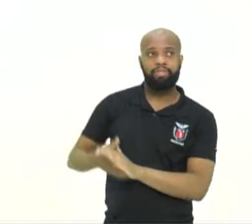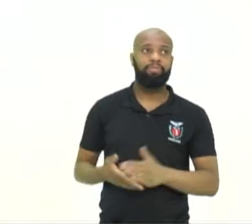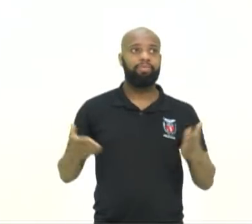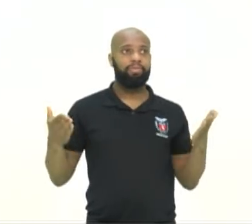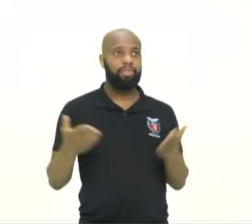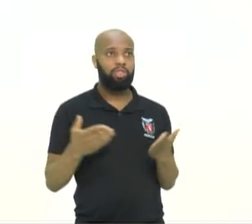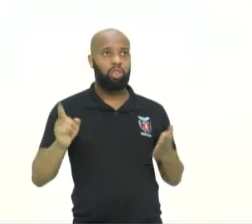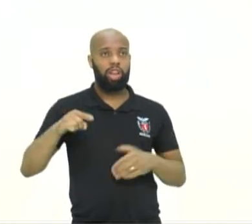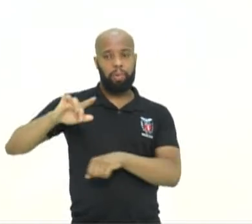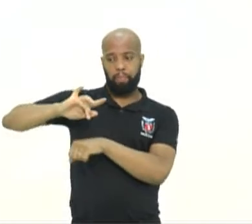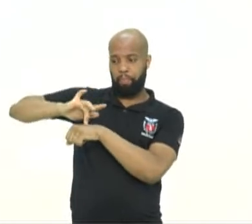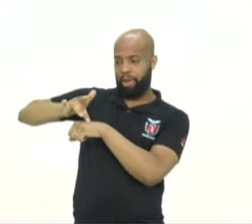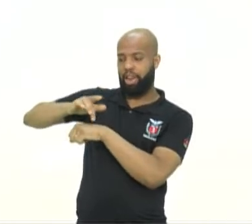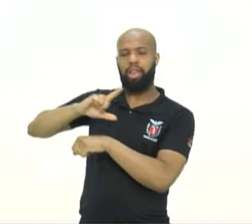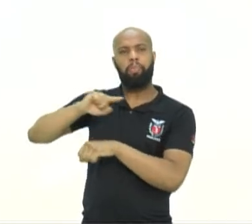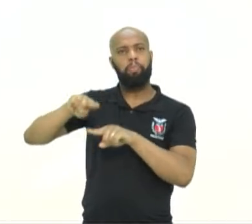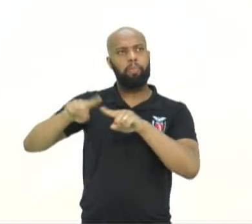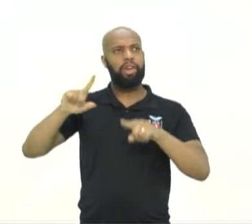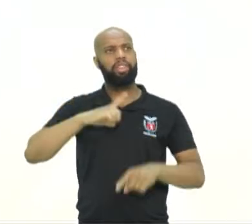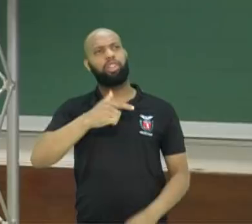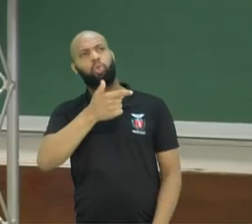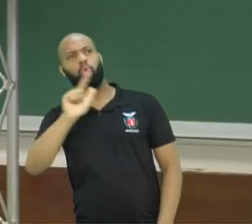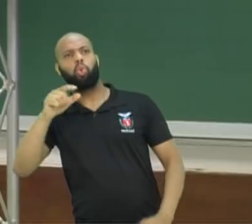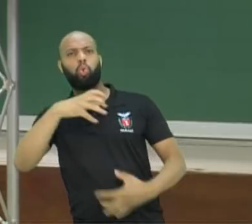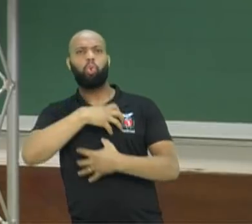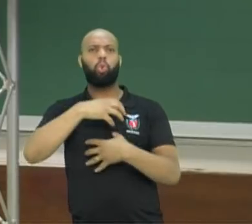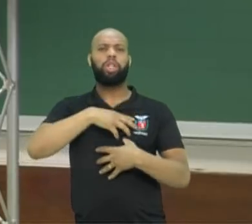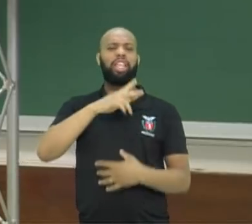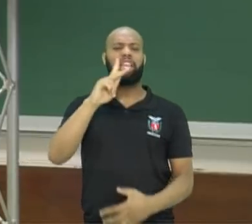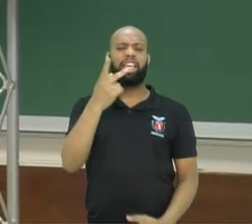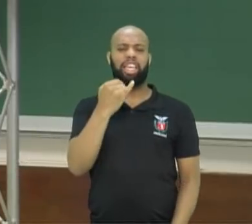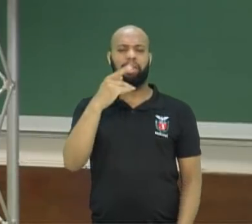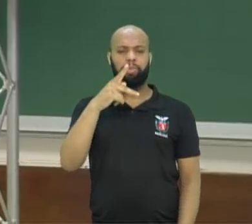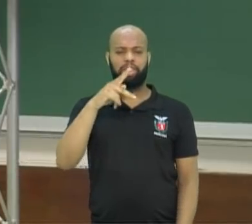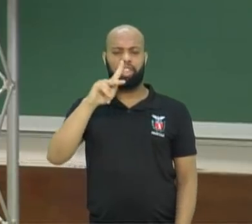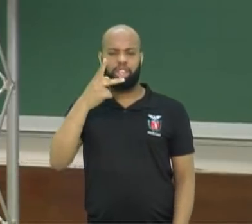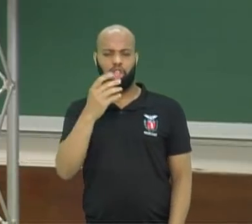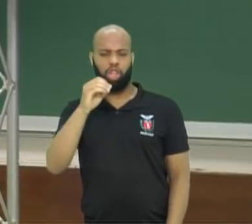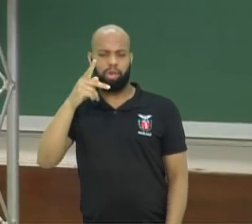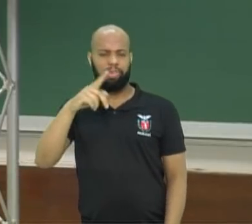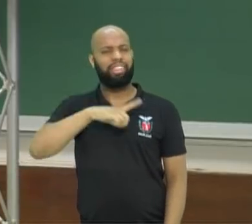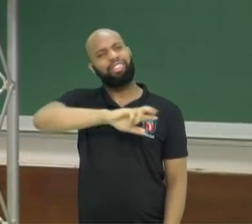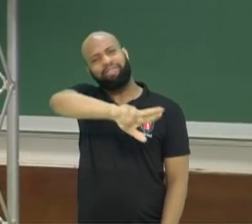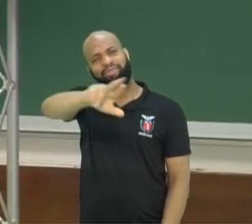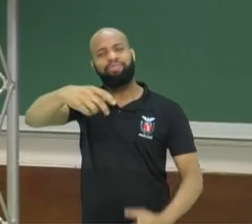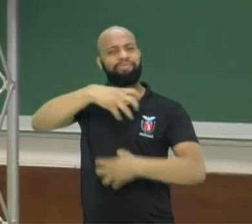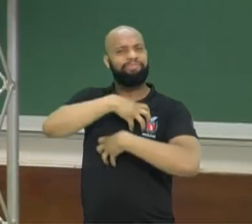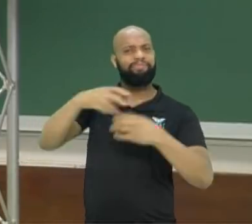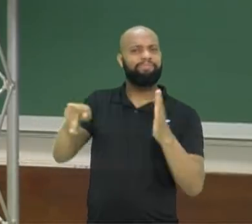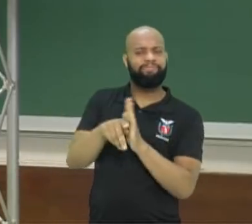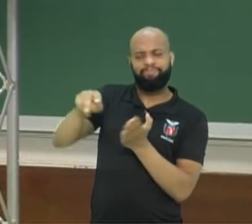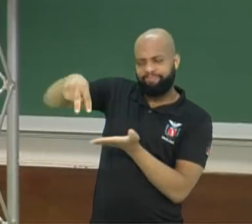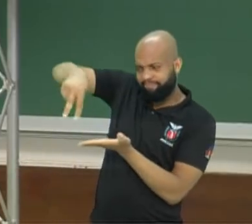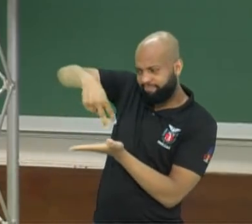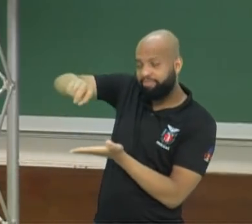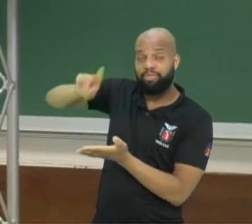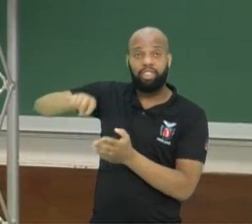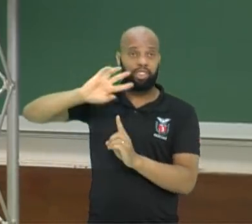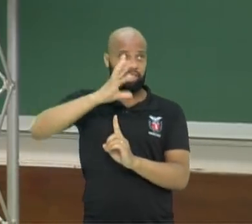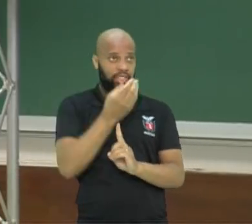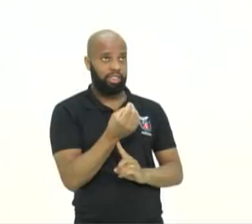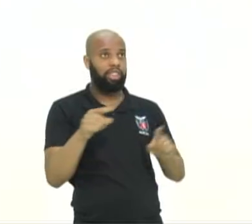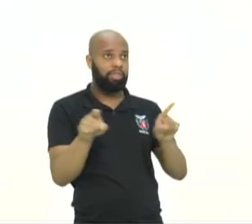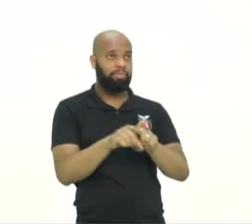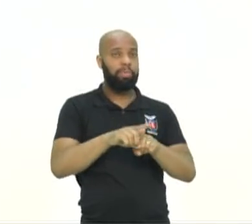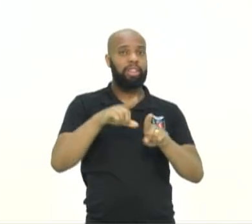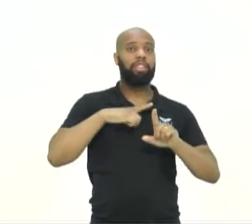caso aqui é o balé. Mas eu posso ter o hip hop, posso ter qualquer outro tipo de dança, que é uma forma de arte. Daí eu tenho